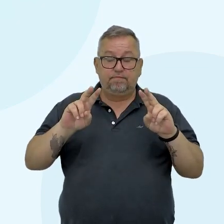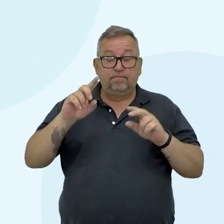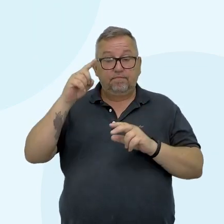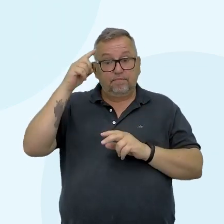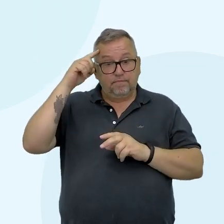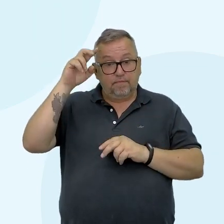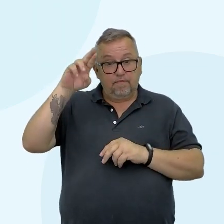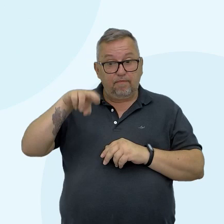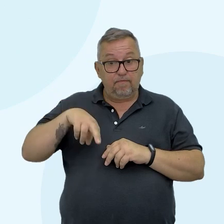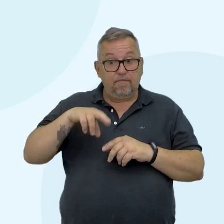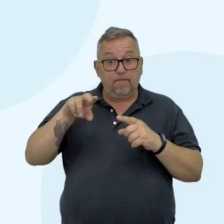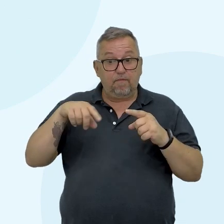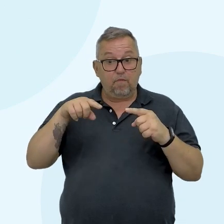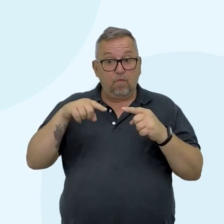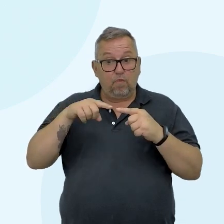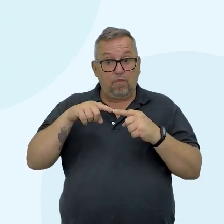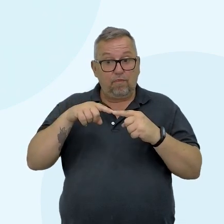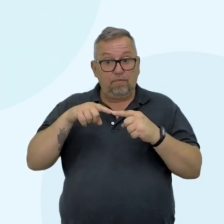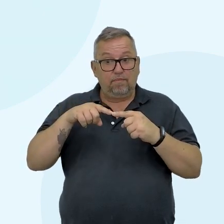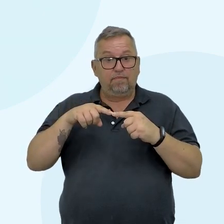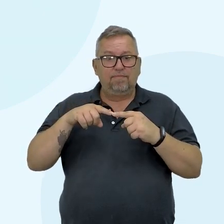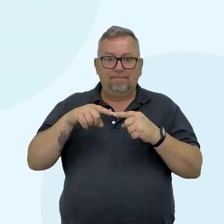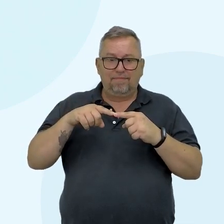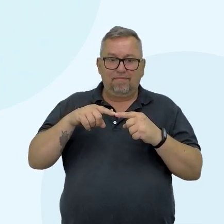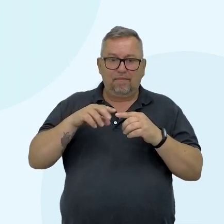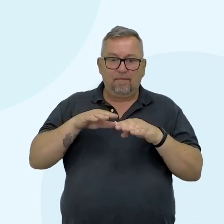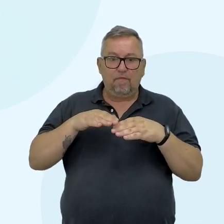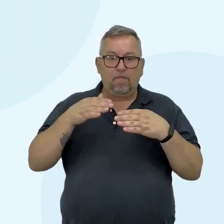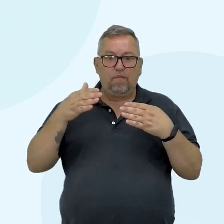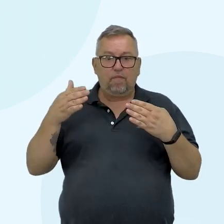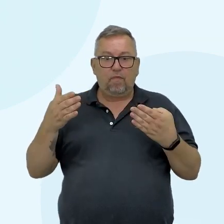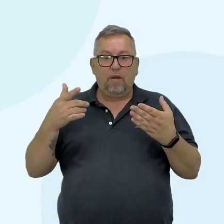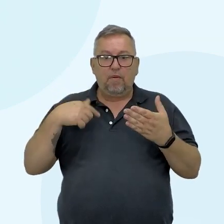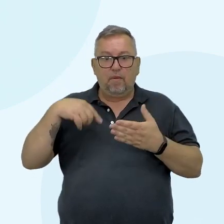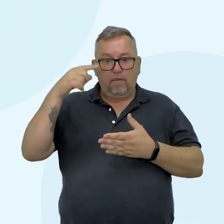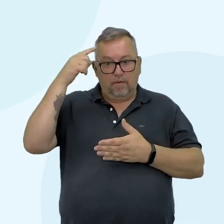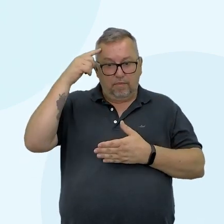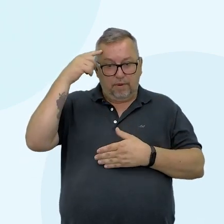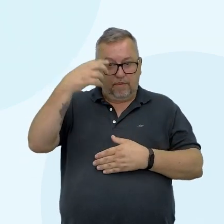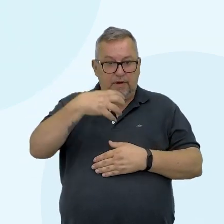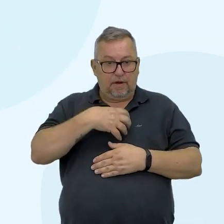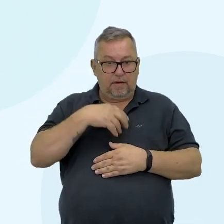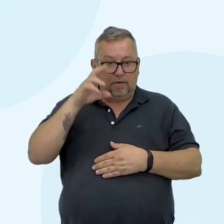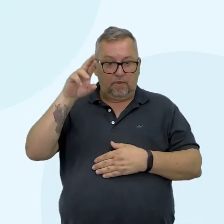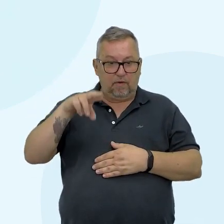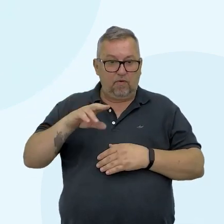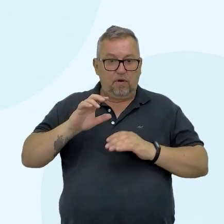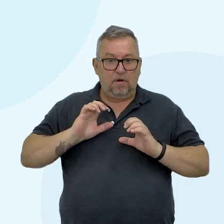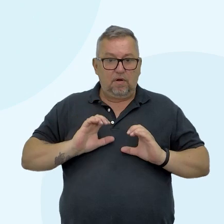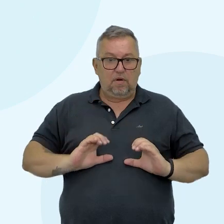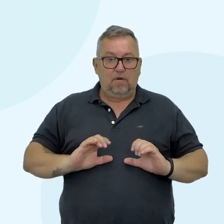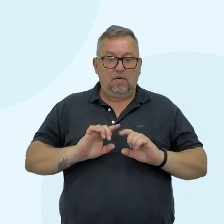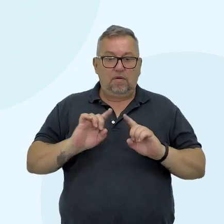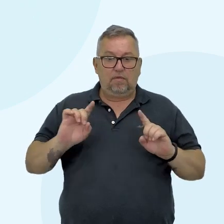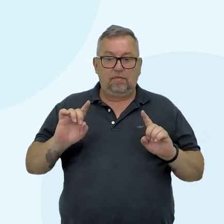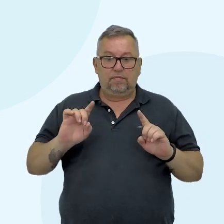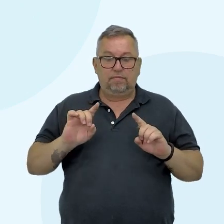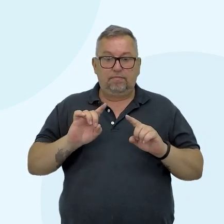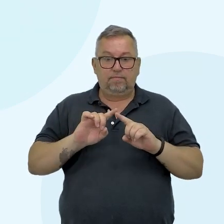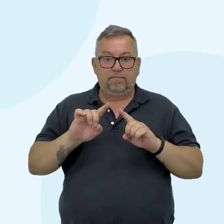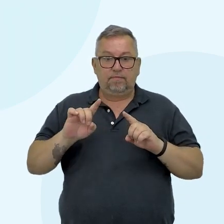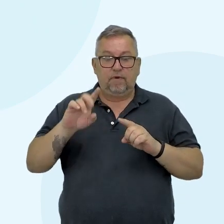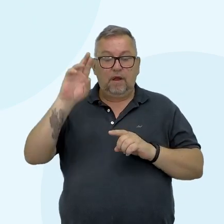nos referimos à razão objetiva. Por outro lado, quando pensamos no aspecto da razão ética,